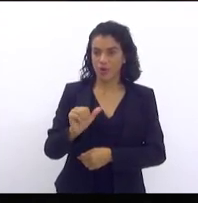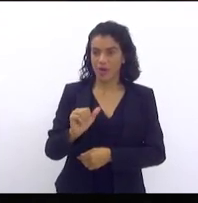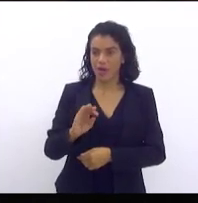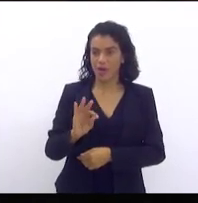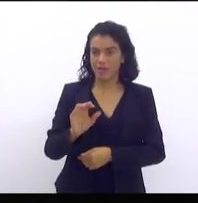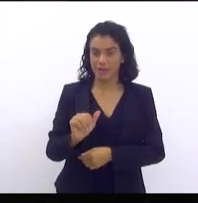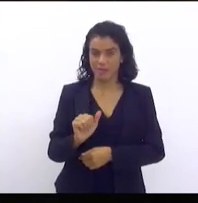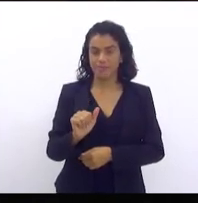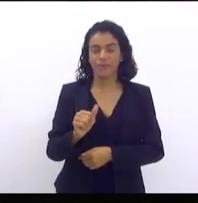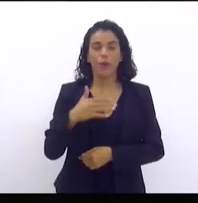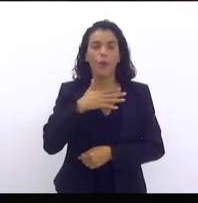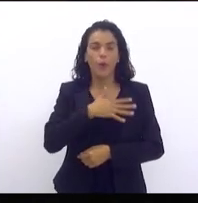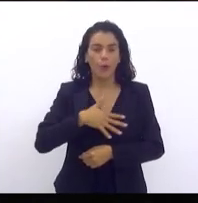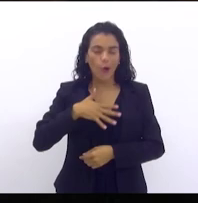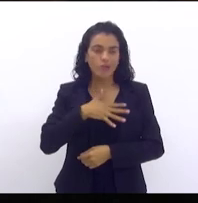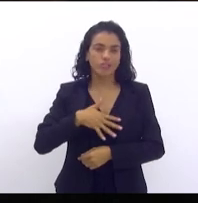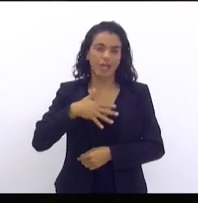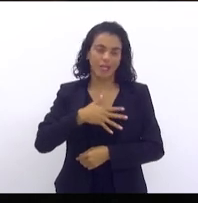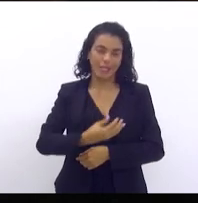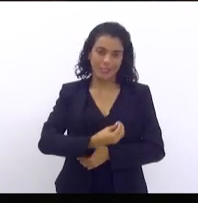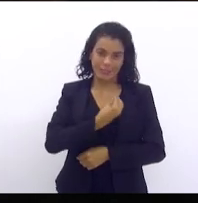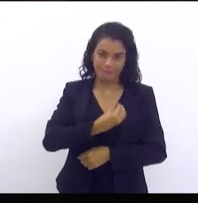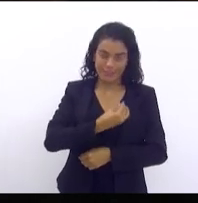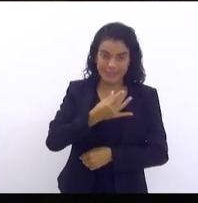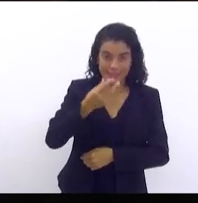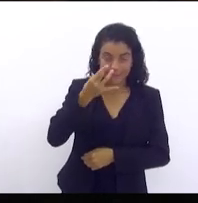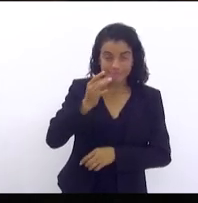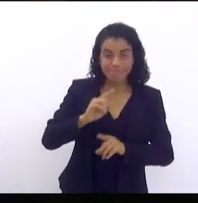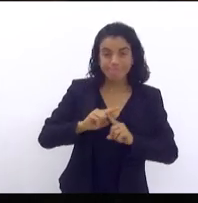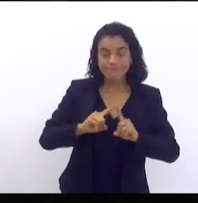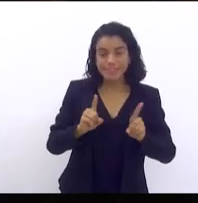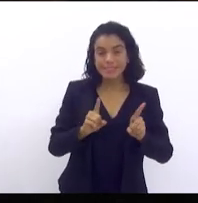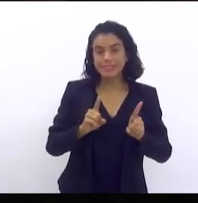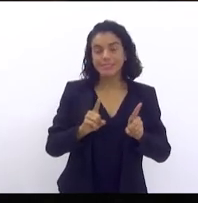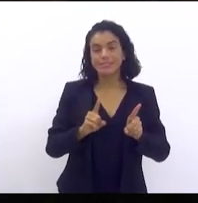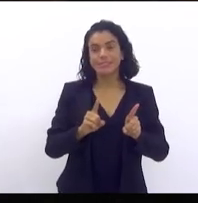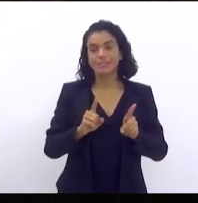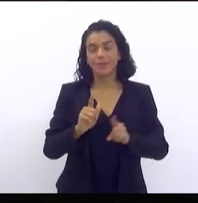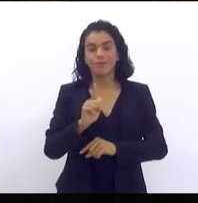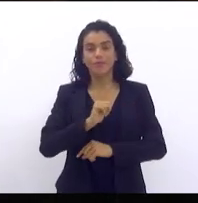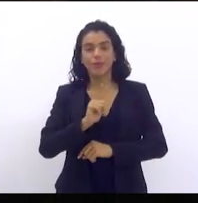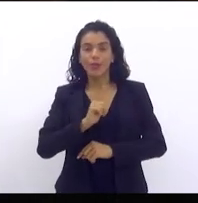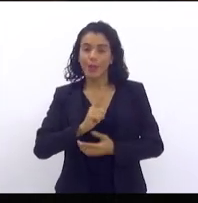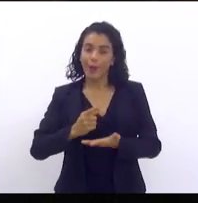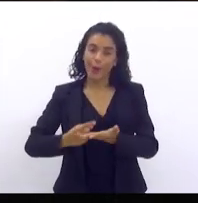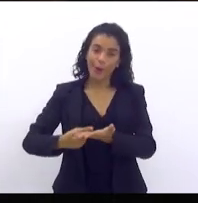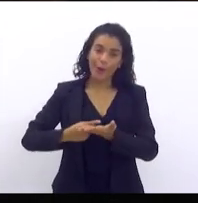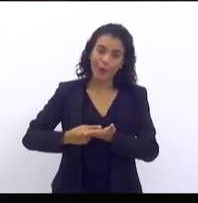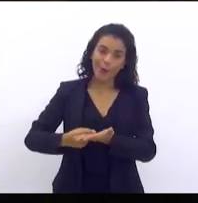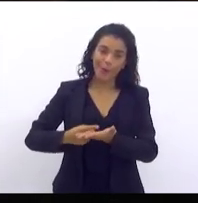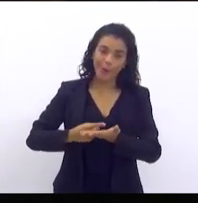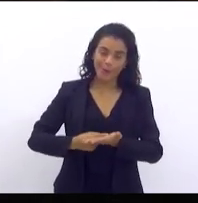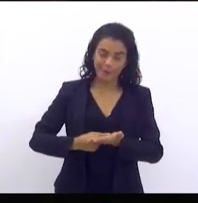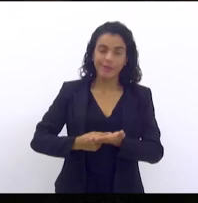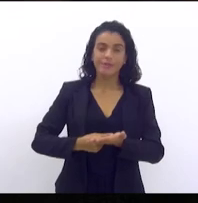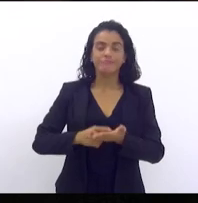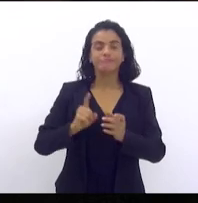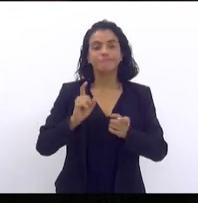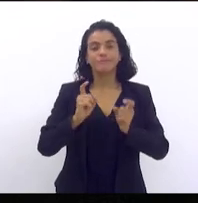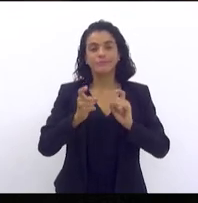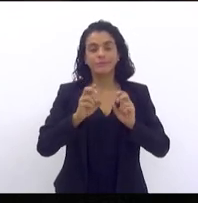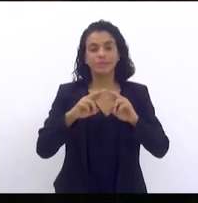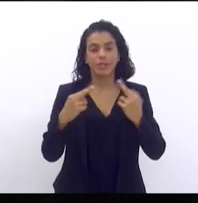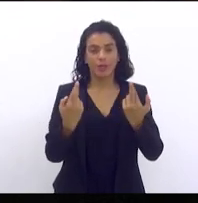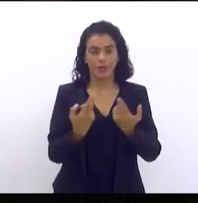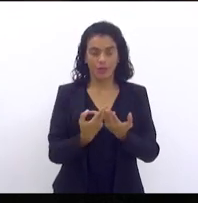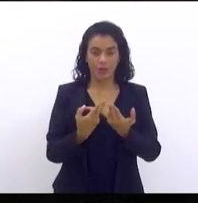Gostaria de ter ido, senhor presidente, mas tinha eu compromisso de reunião na